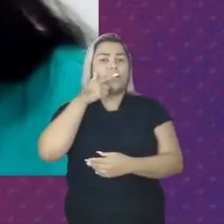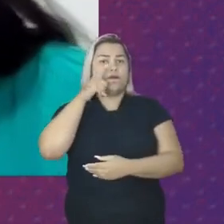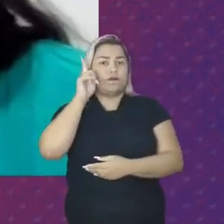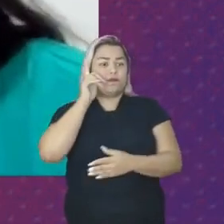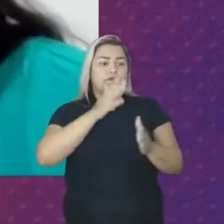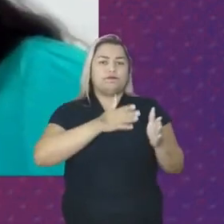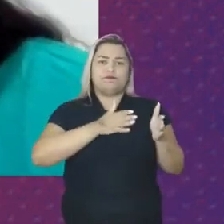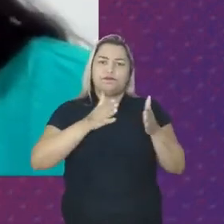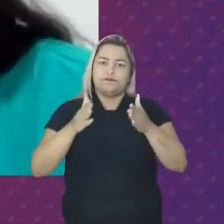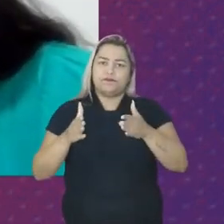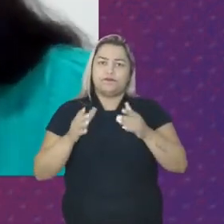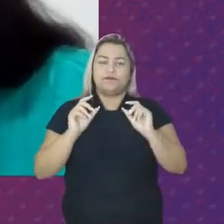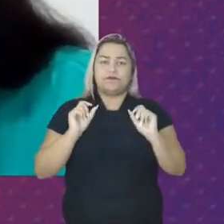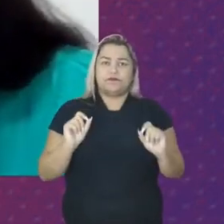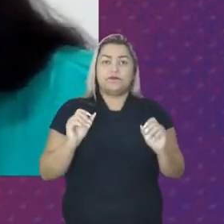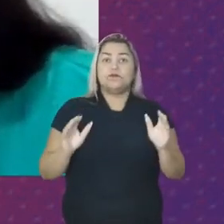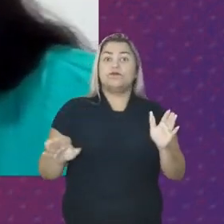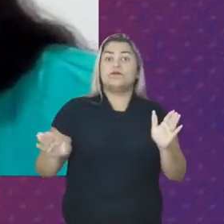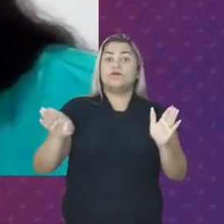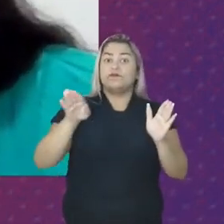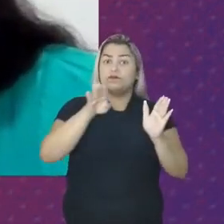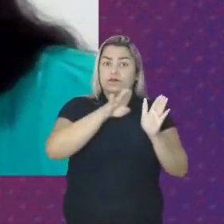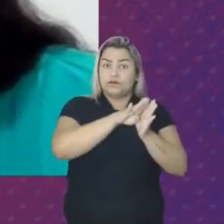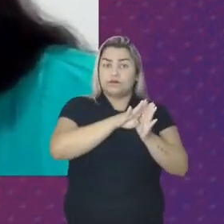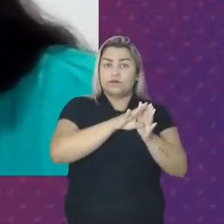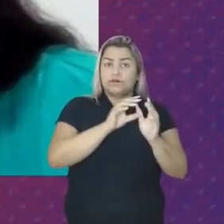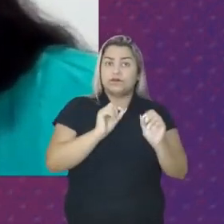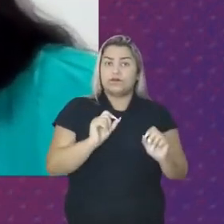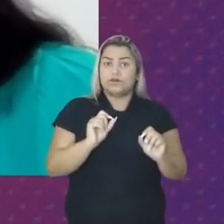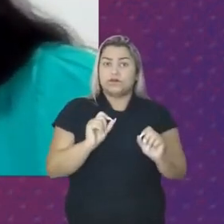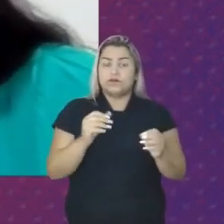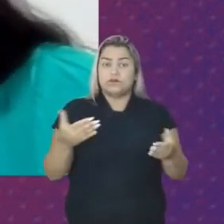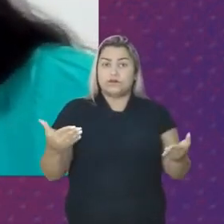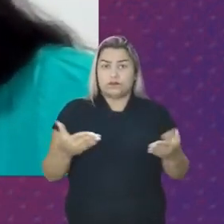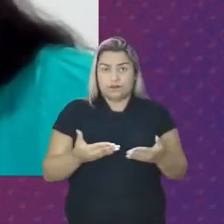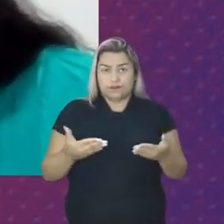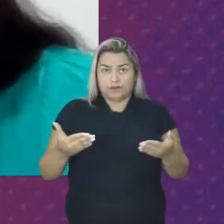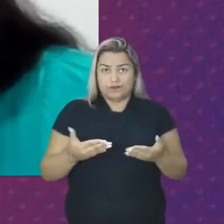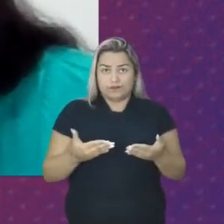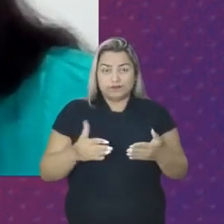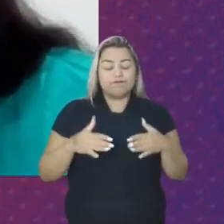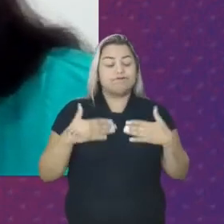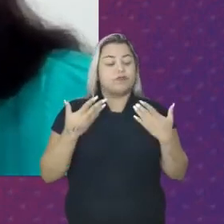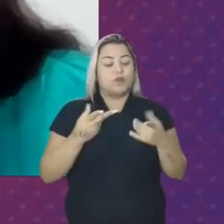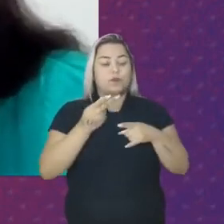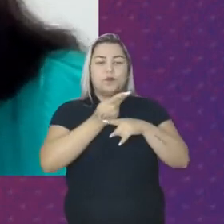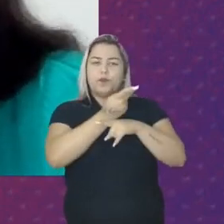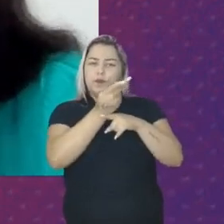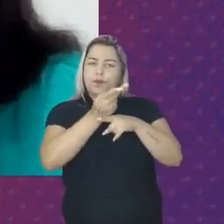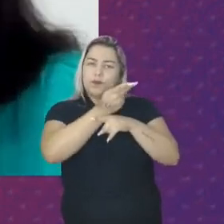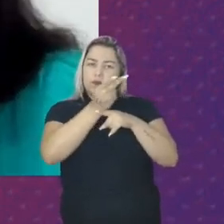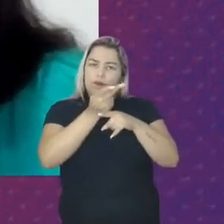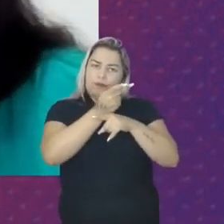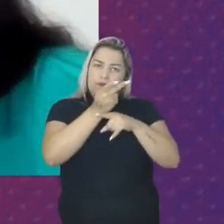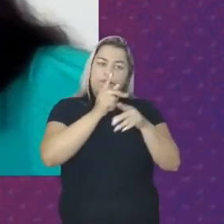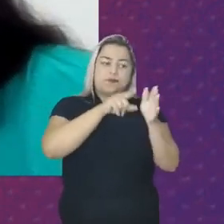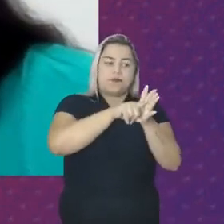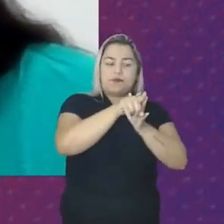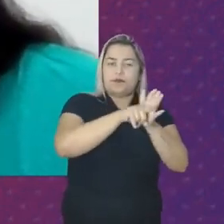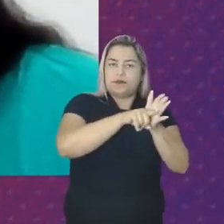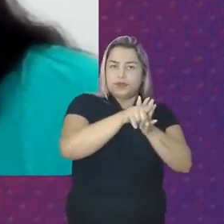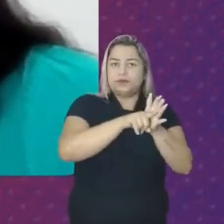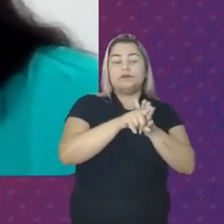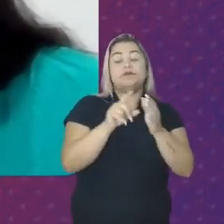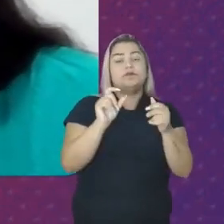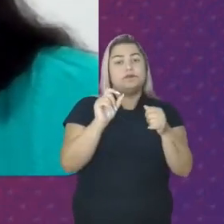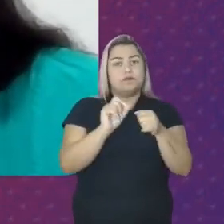que ela passou até chegar no formato atual. Então, a gente busca algumas pesquisas que foram